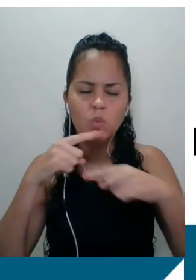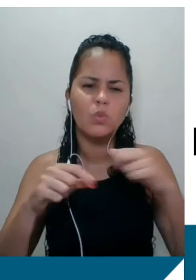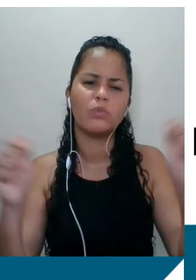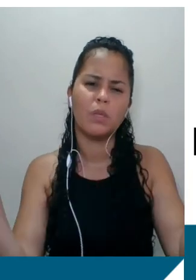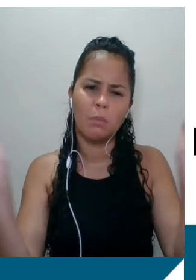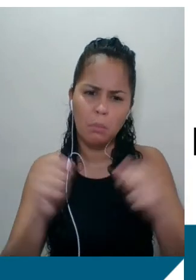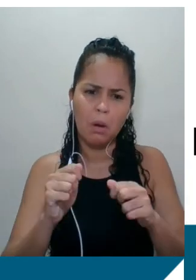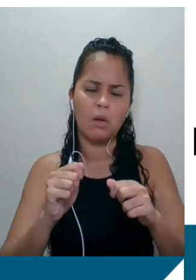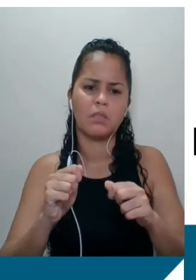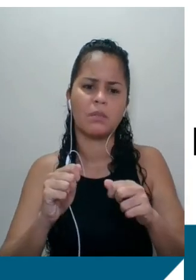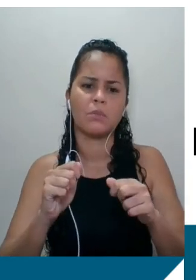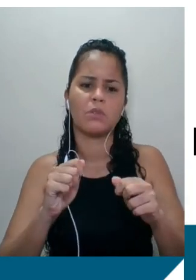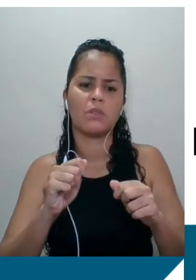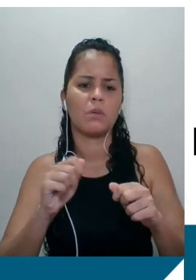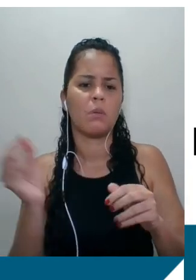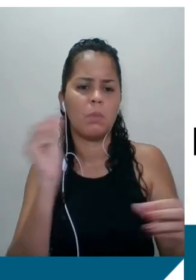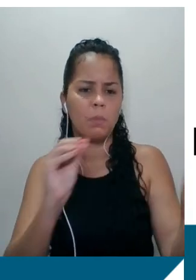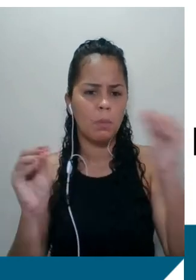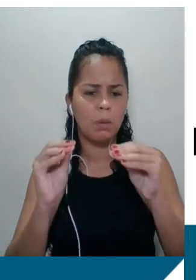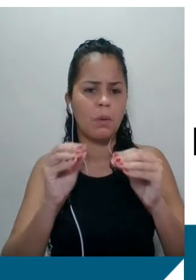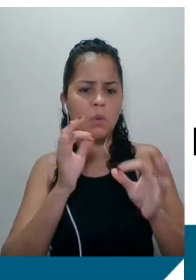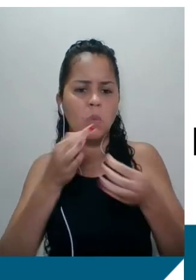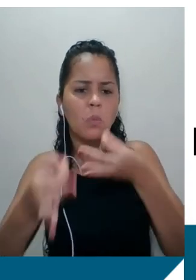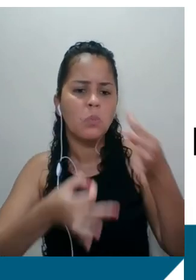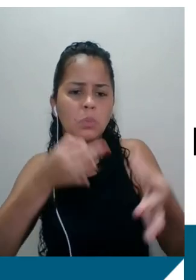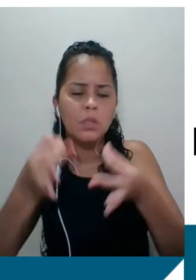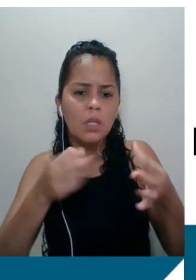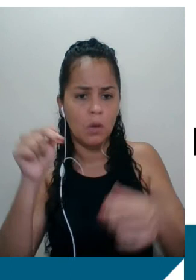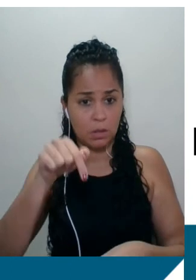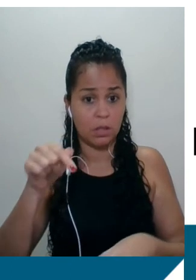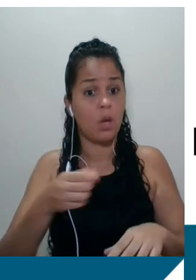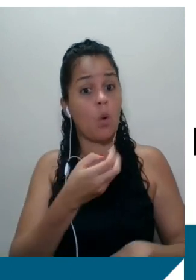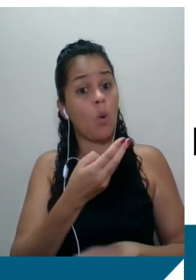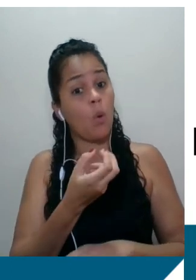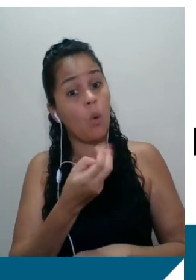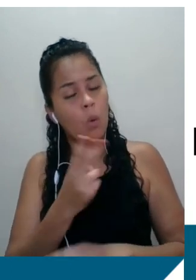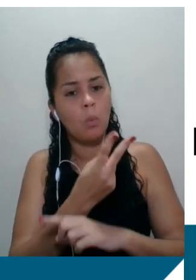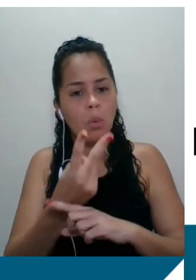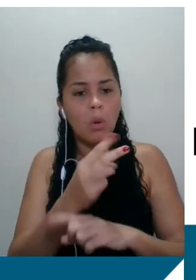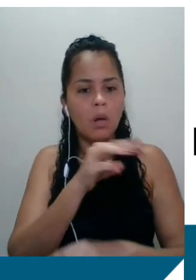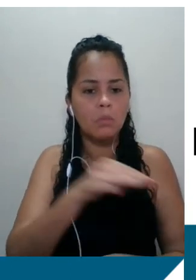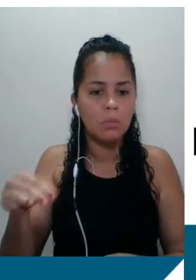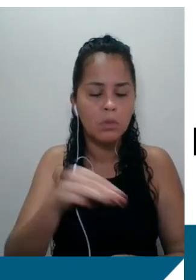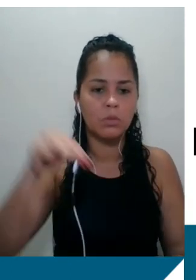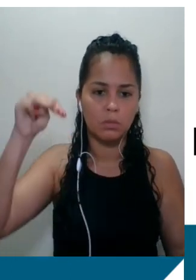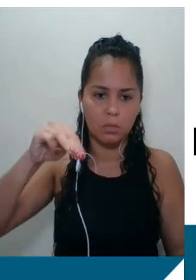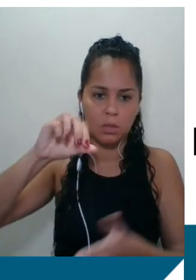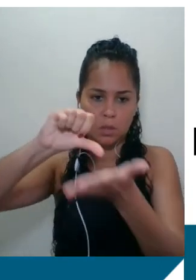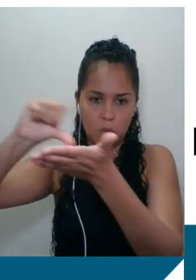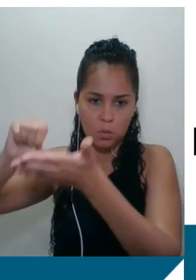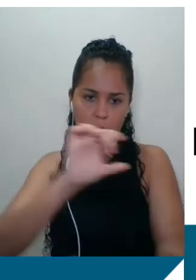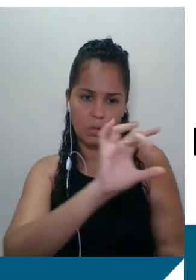no Enem. Se tiverem qualquer dúvida, nós ficamos à disposição para responder aqui nos comentários, ou vocês podem buscar o mediador